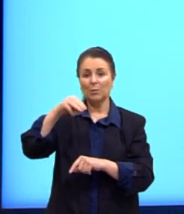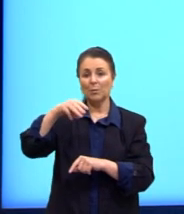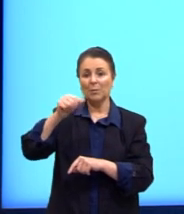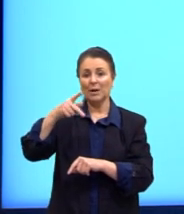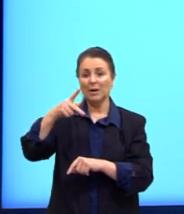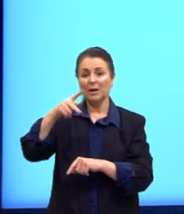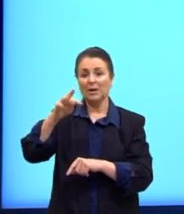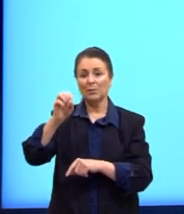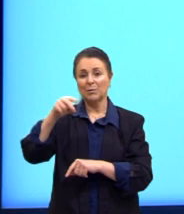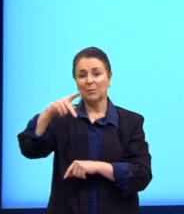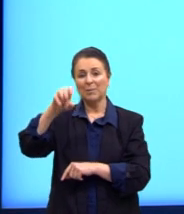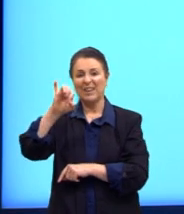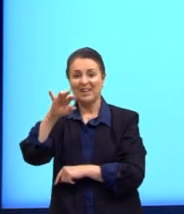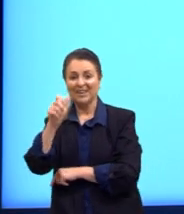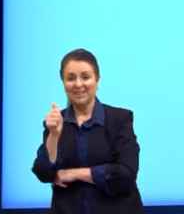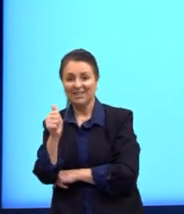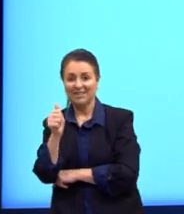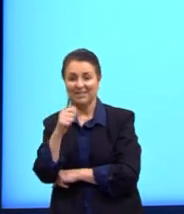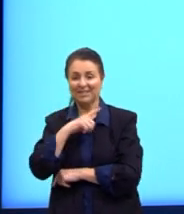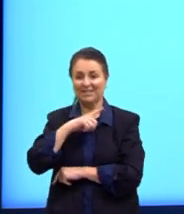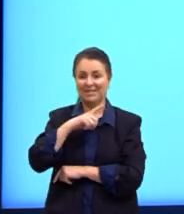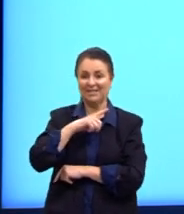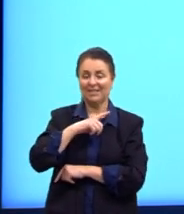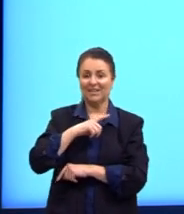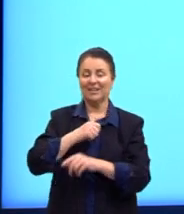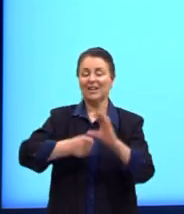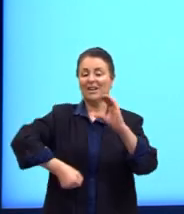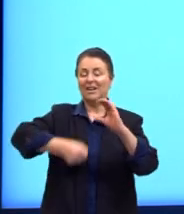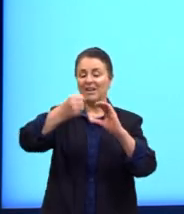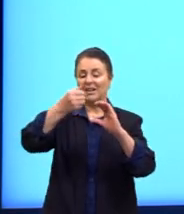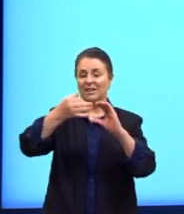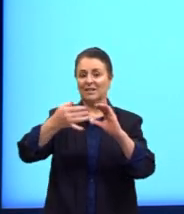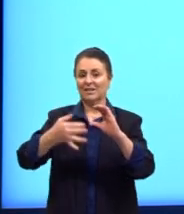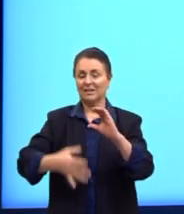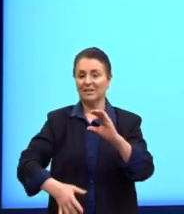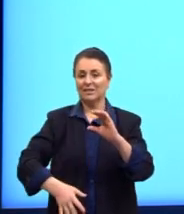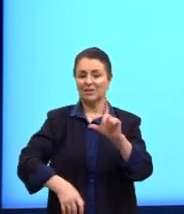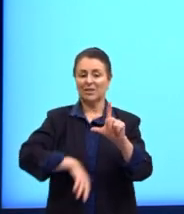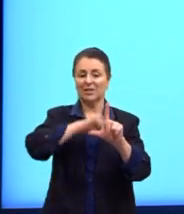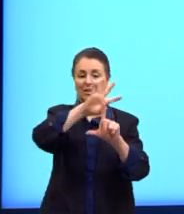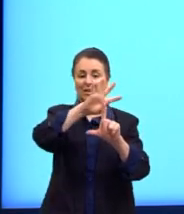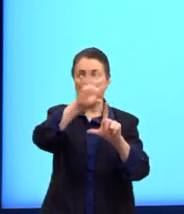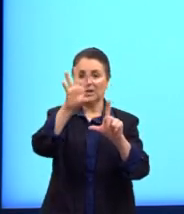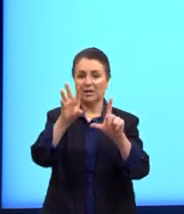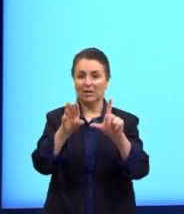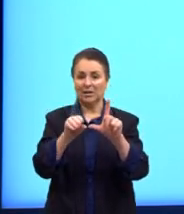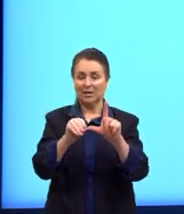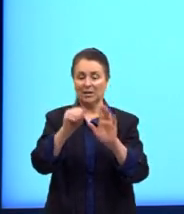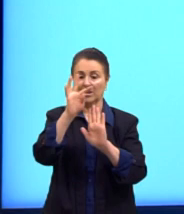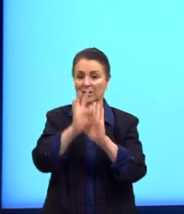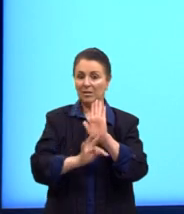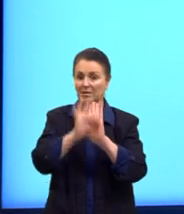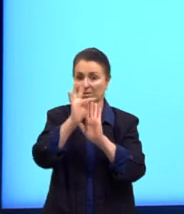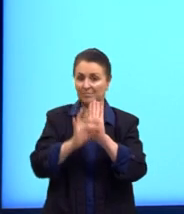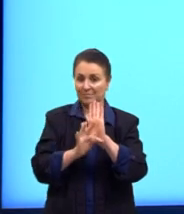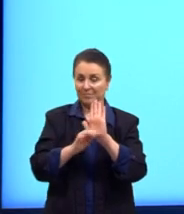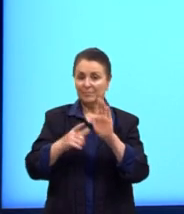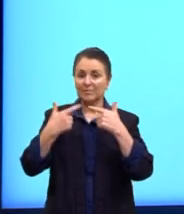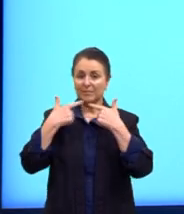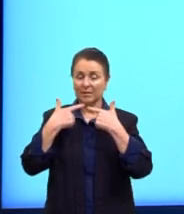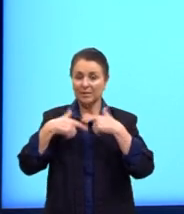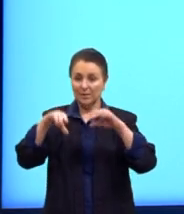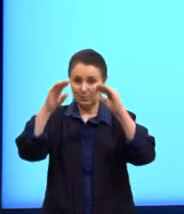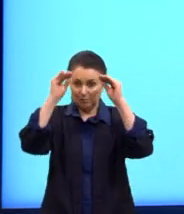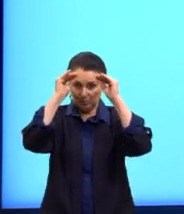aqui quais são essas características que vão formar um cartoon ele é um gênero textual constituído de linguagem